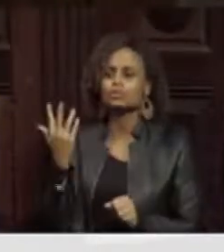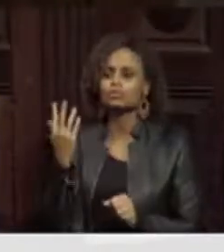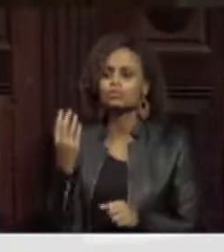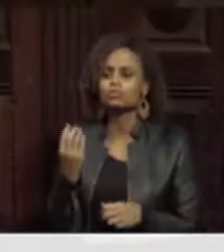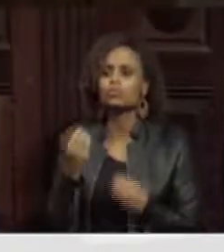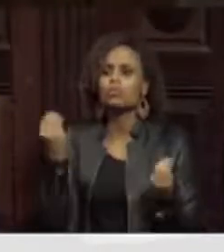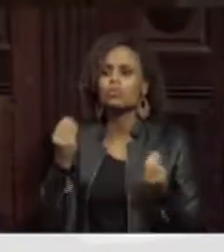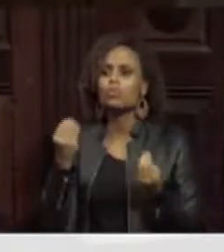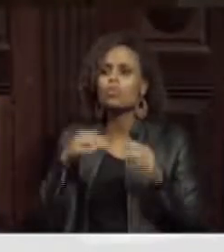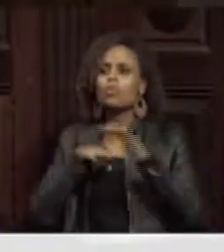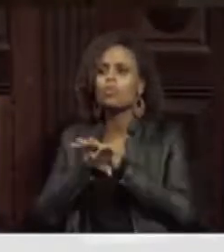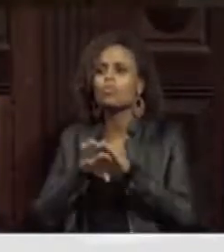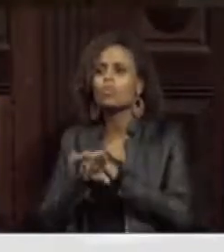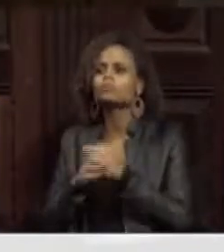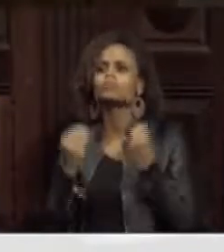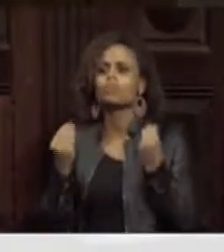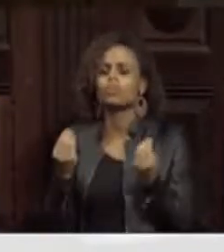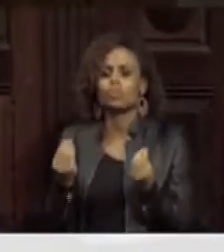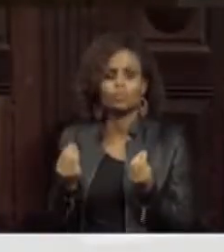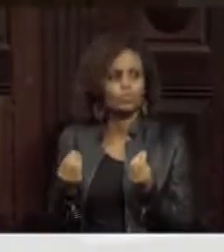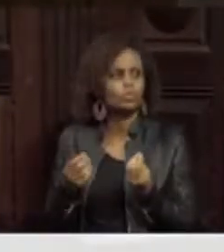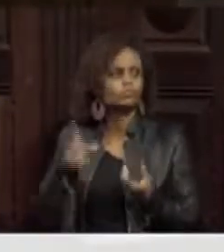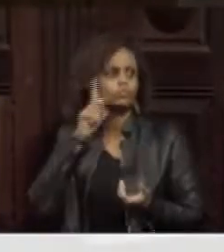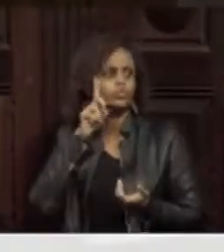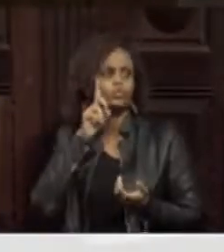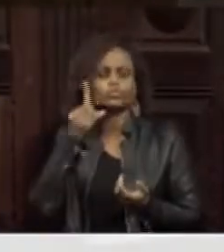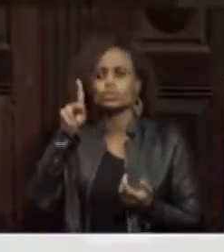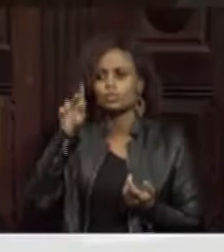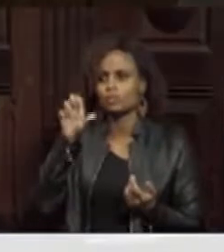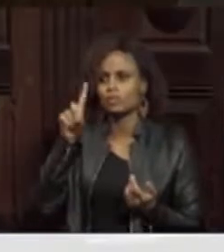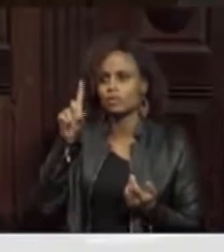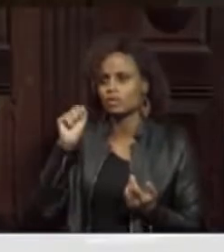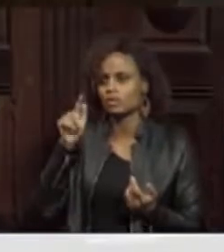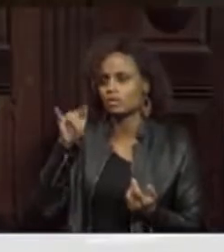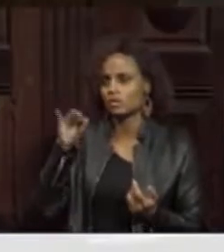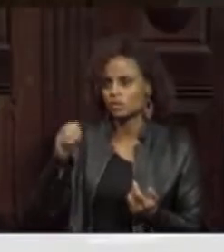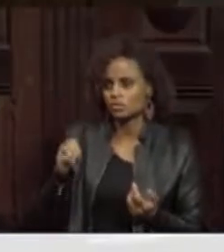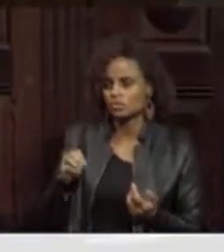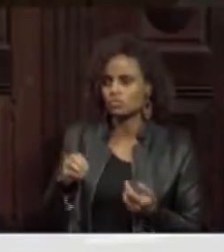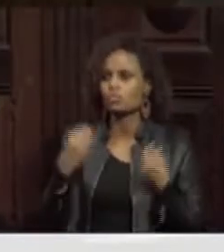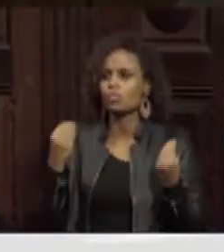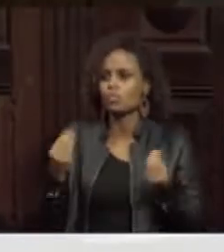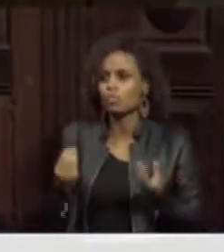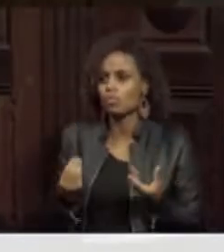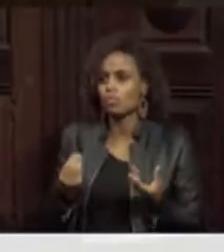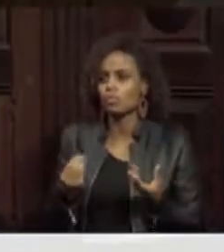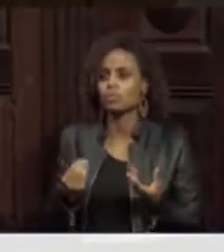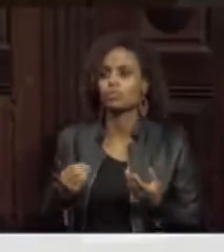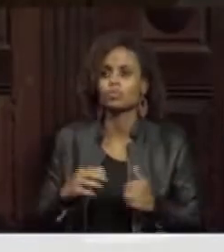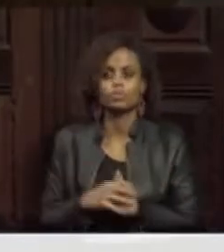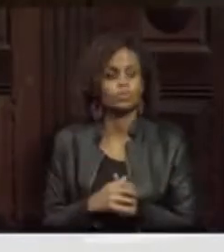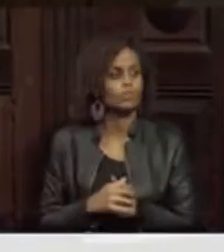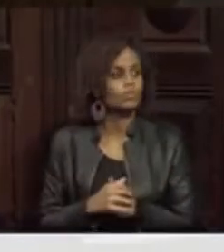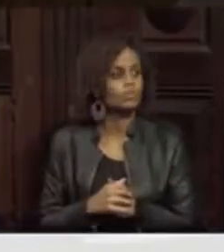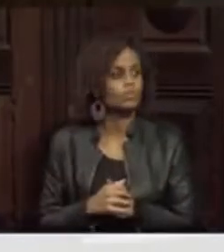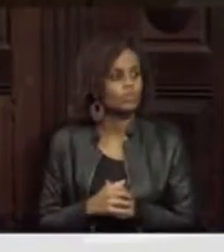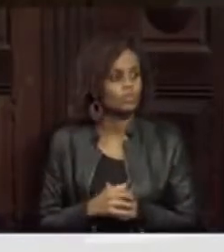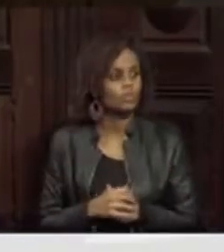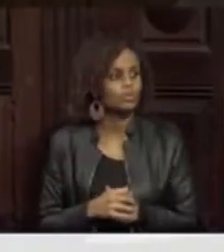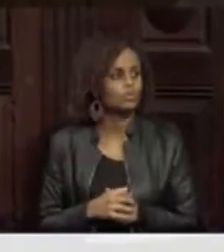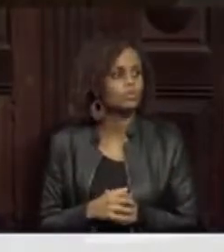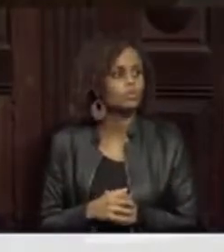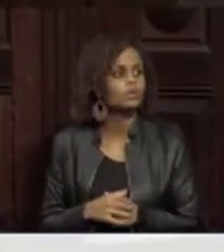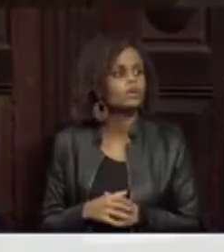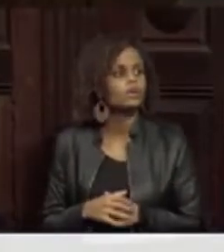dinheiro arrecadado todos os dias pela população do Rio de Janeiro, que paga pedágio